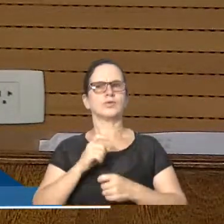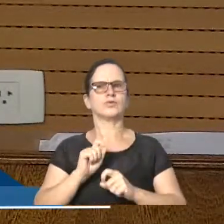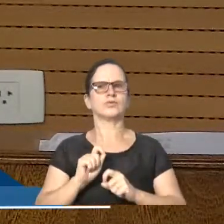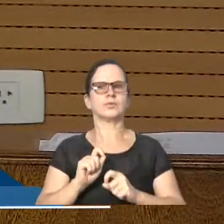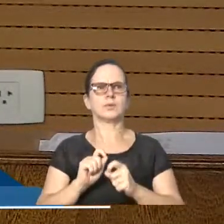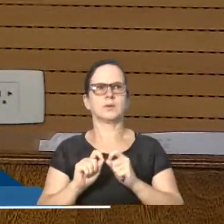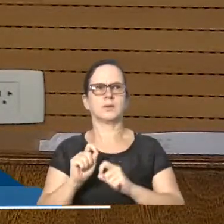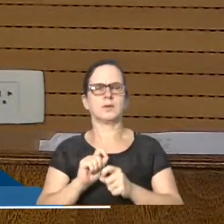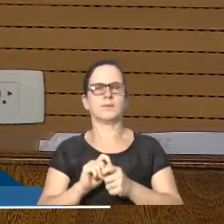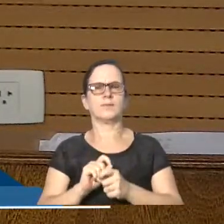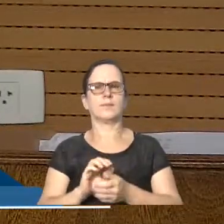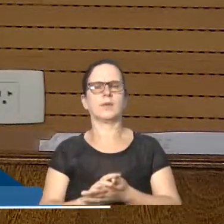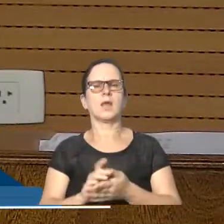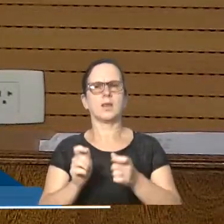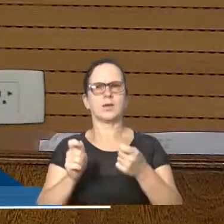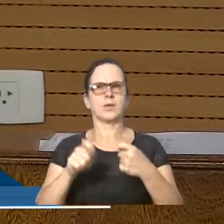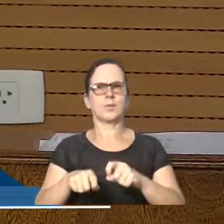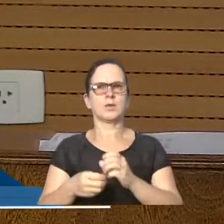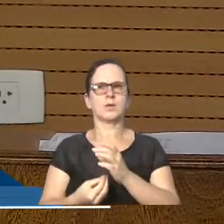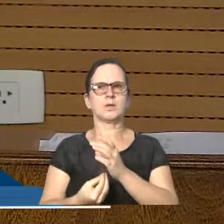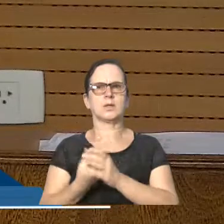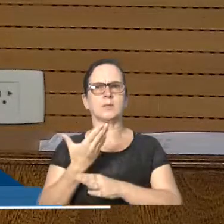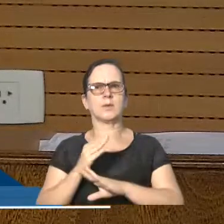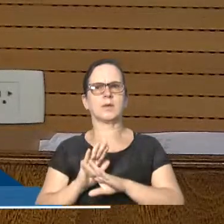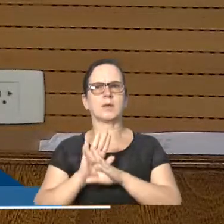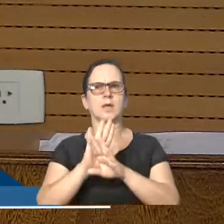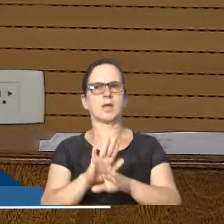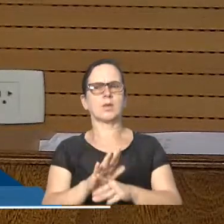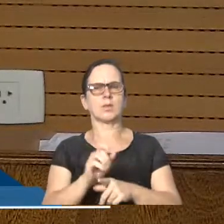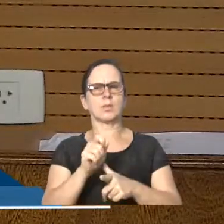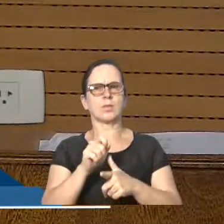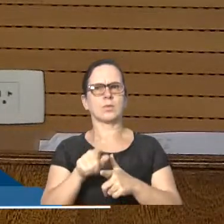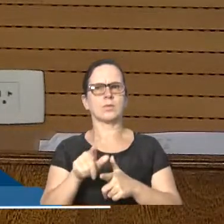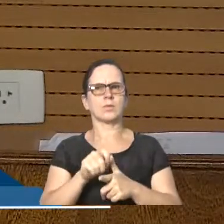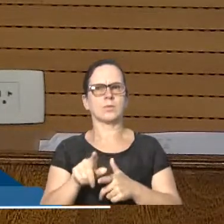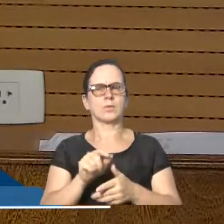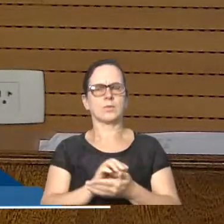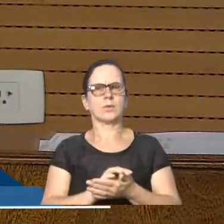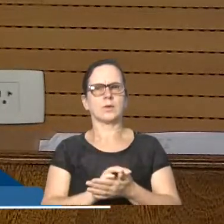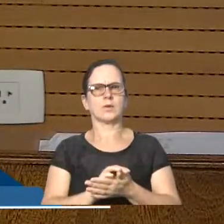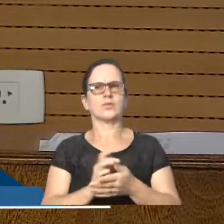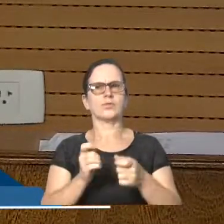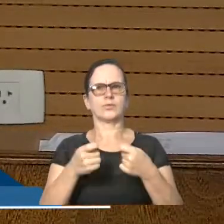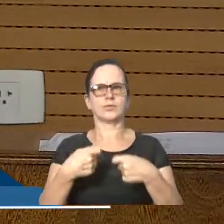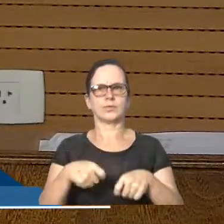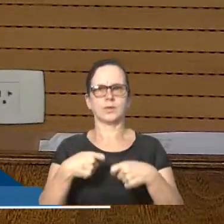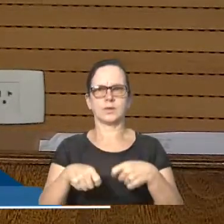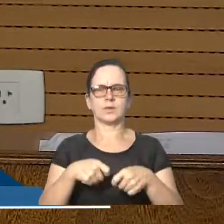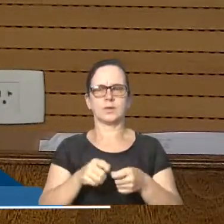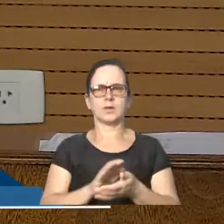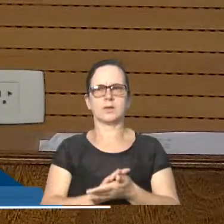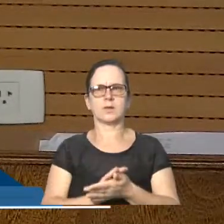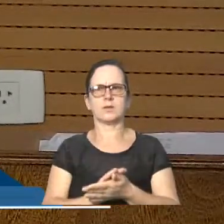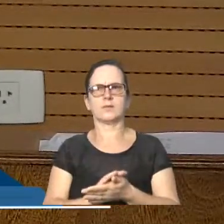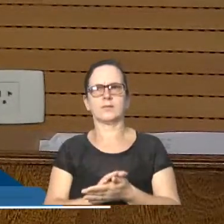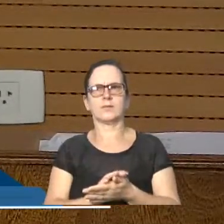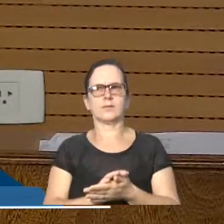prever a possibilidade de criação de benefício eventual para provimento de necessidades oriundas